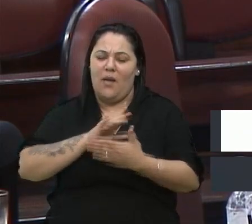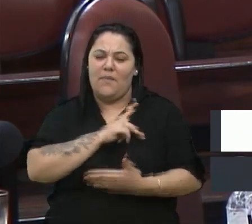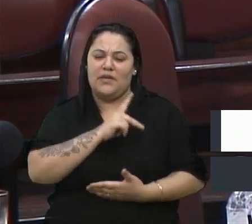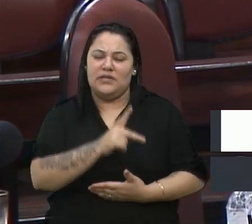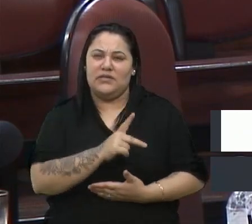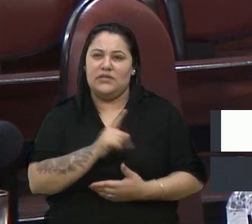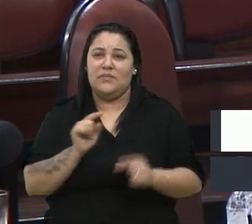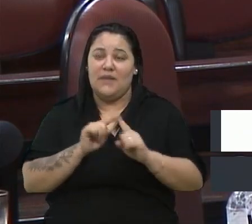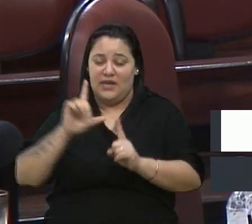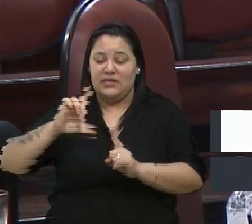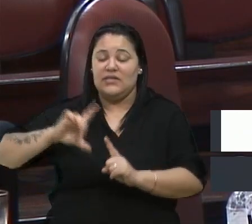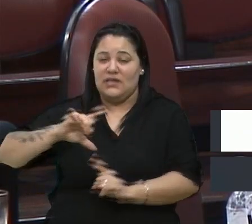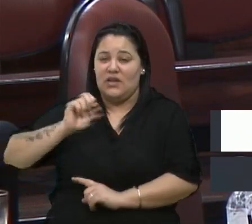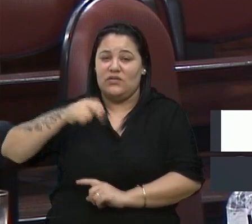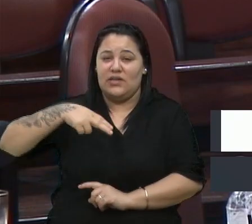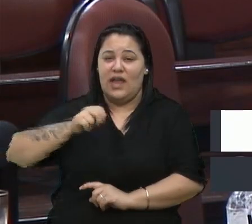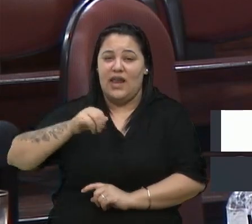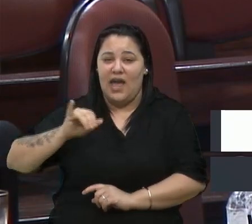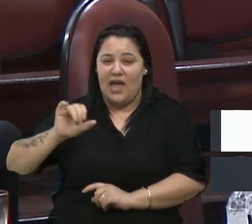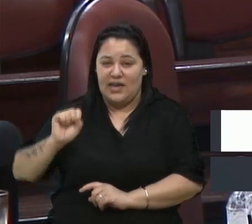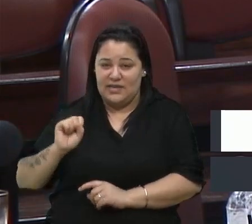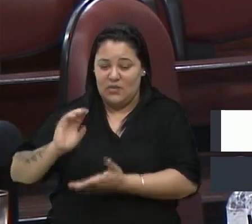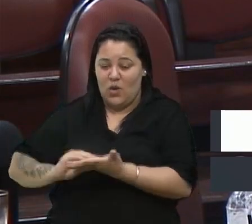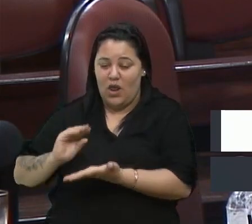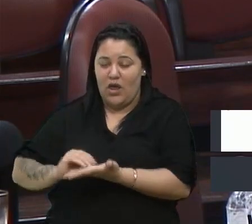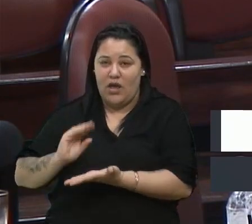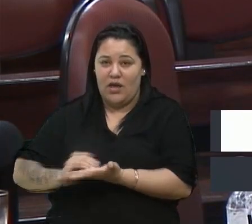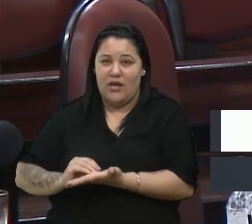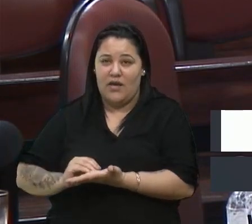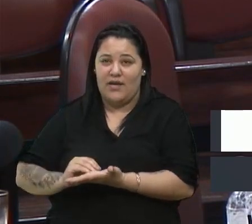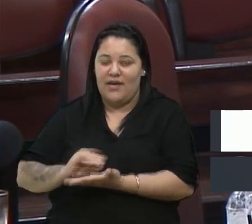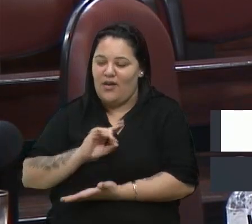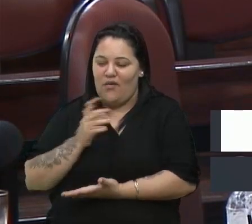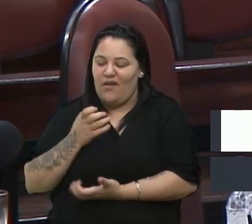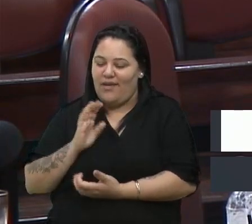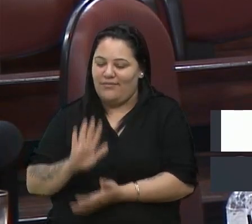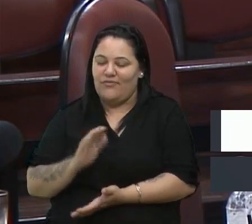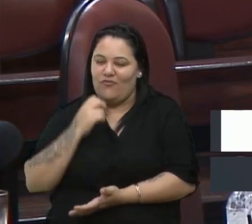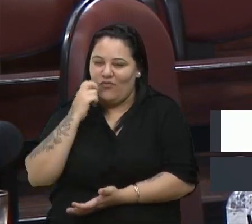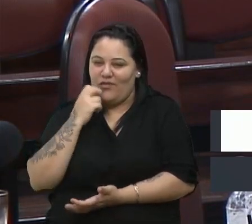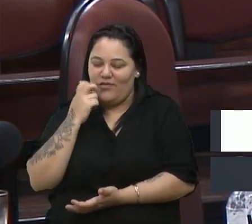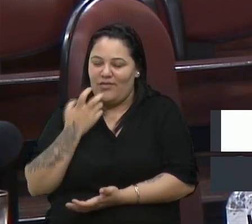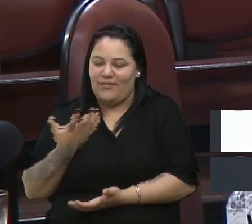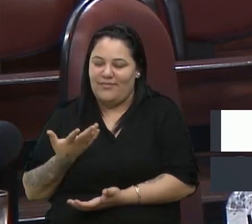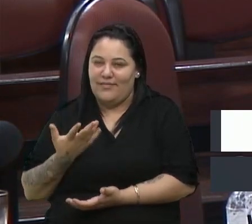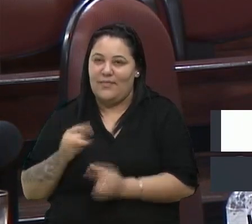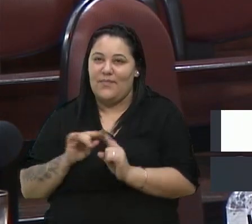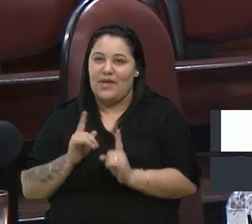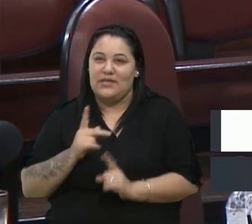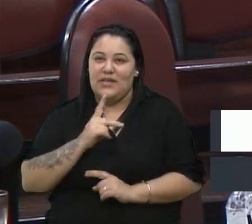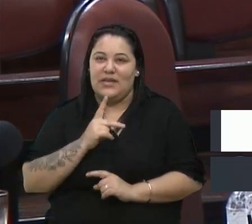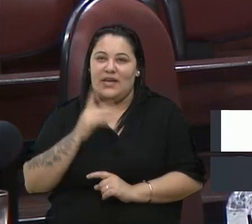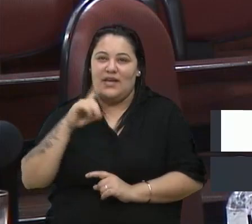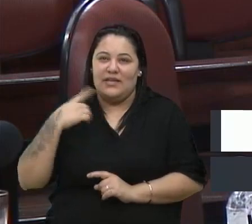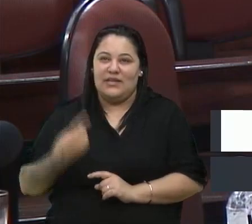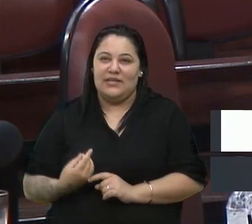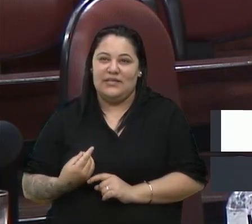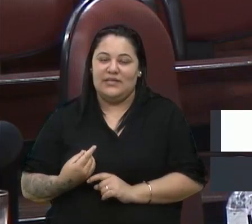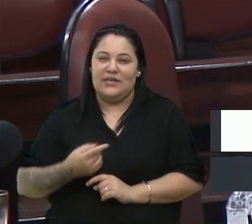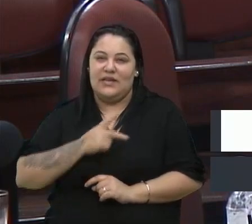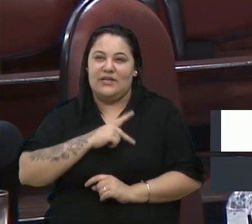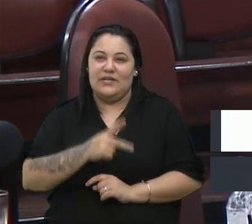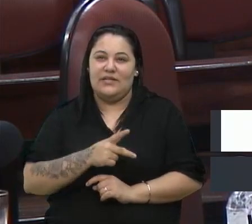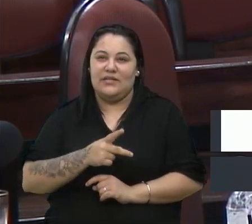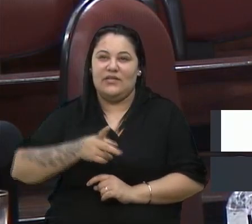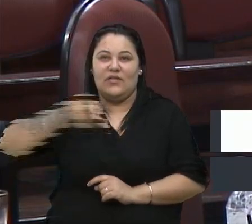tenho os anais da Câmara, mas eu não quero constranger. Quando ela era presidente, o Valdir, do Lar da Velhice, veio aqui